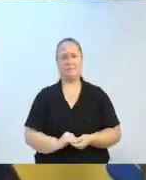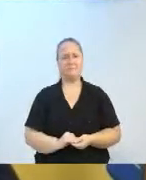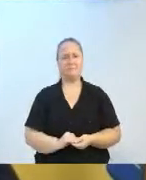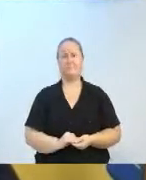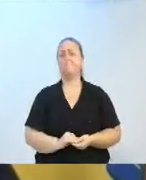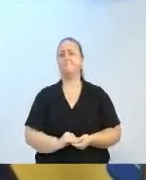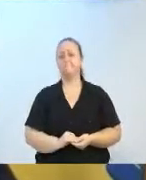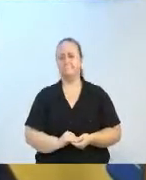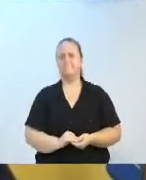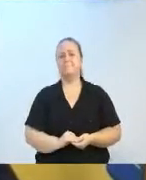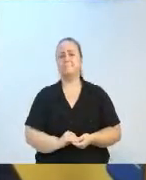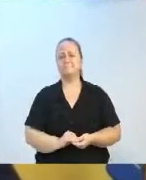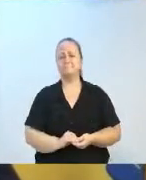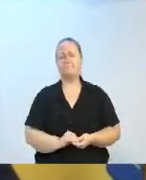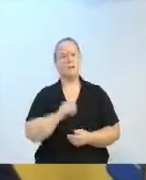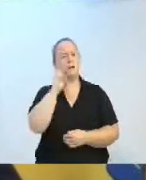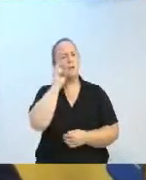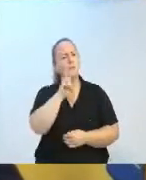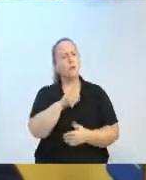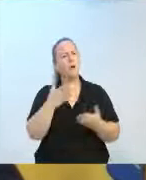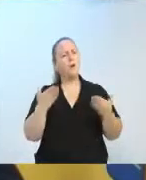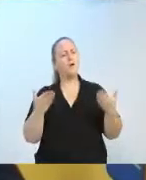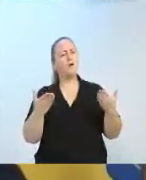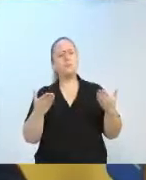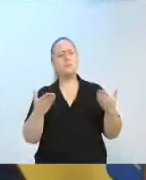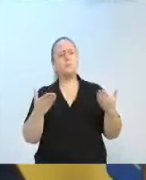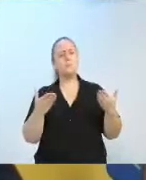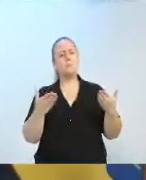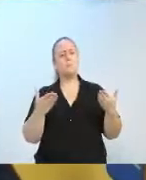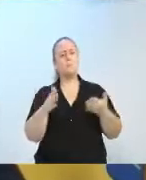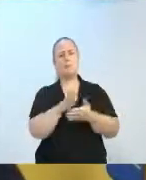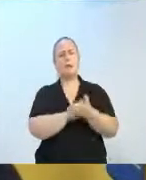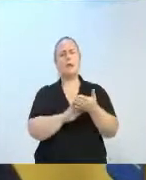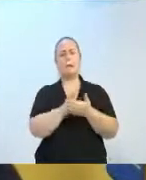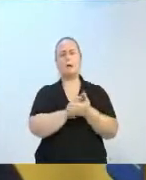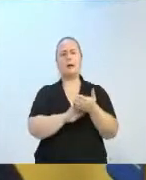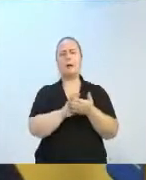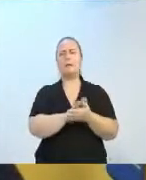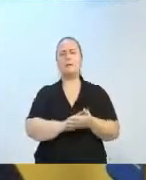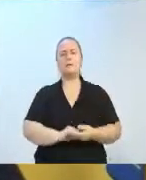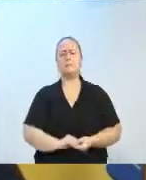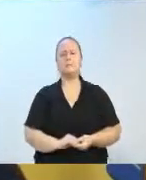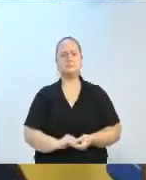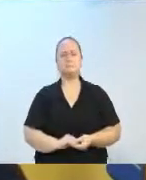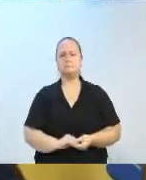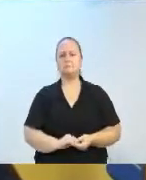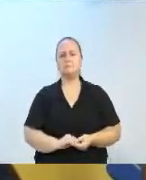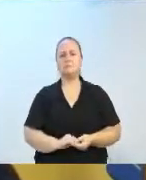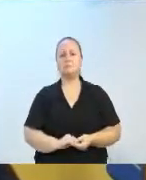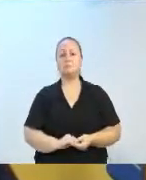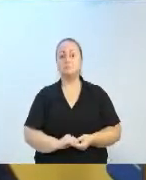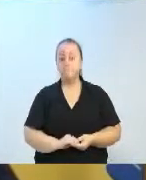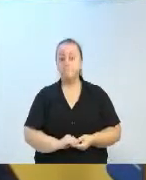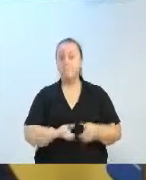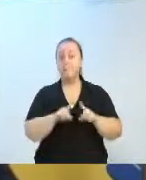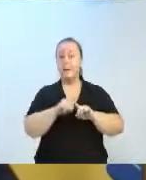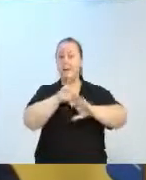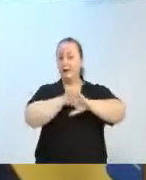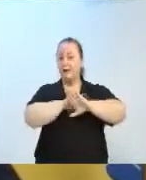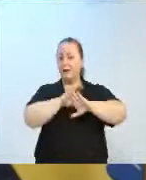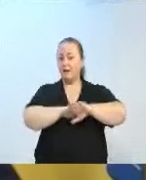eles e você não vê nada, como os cisnes negros que a gente não consegue enxergar. Né? Agora, o sofrimento é muito